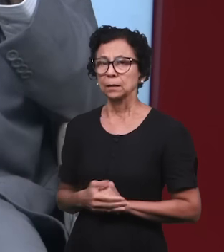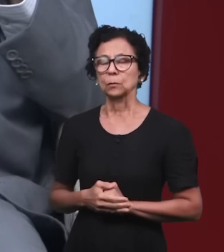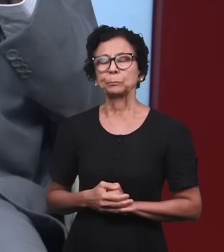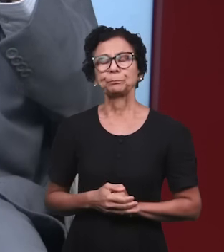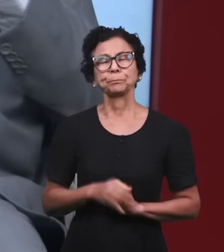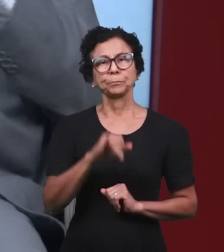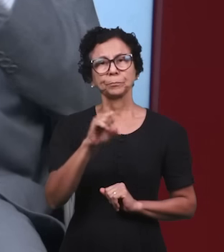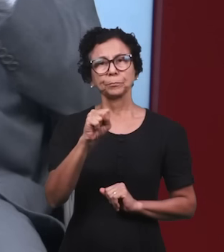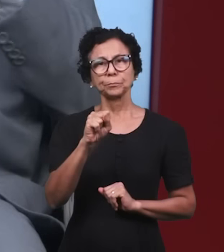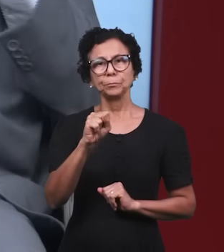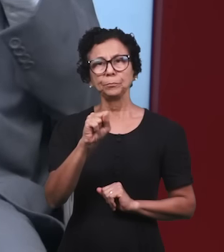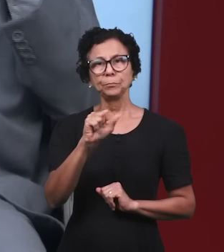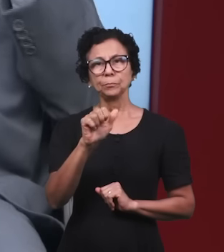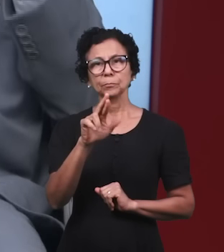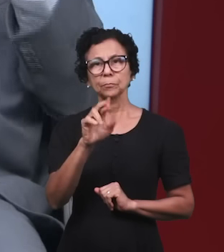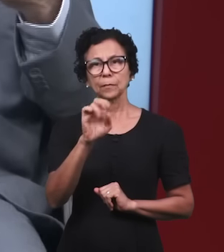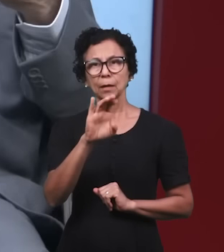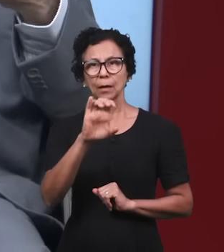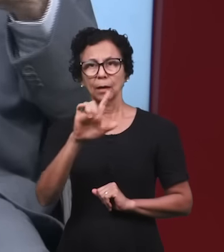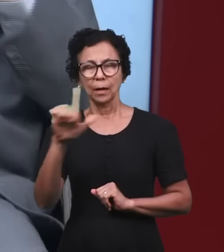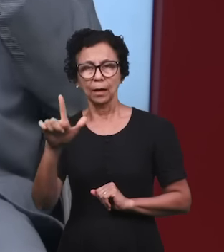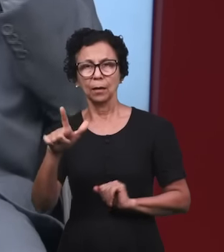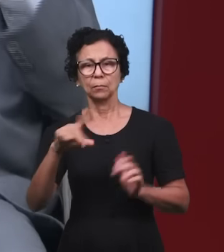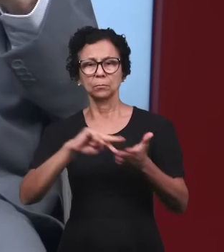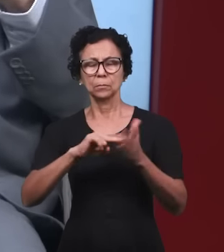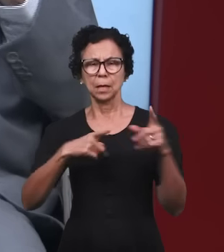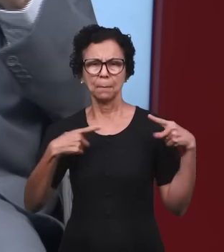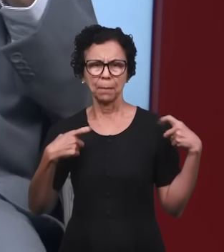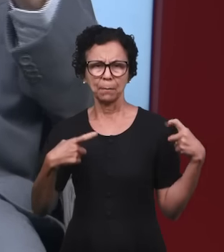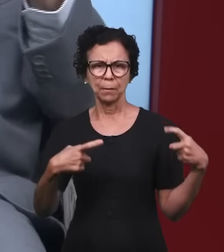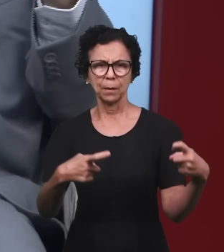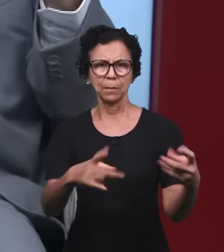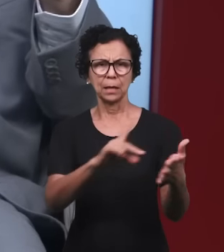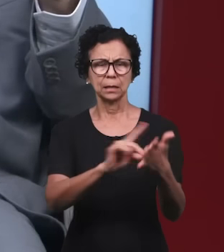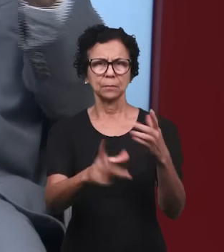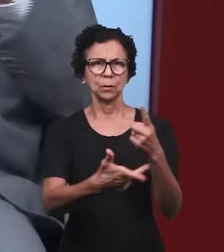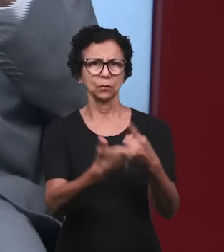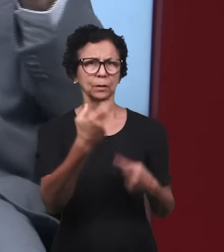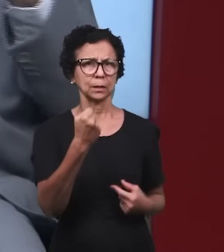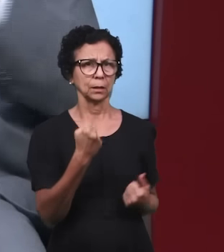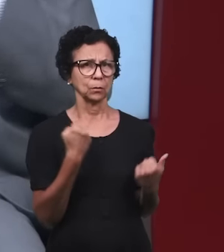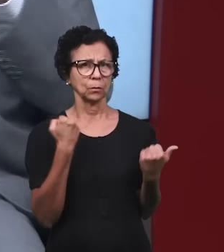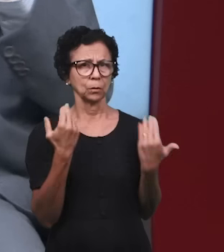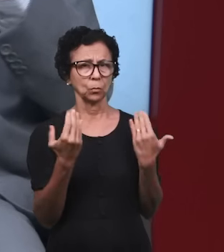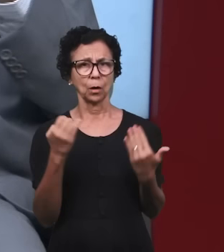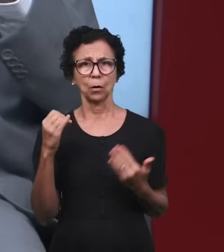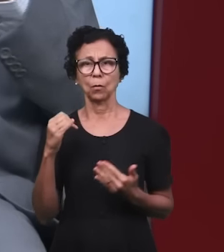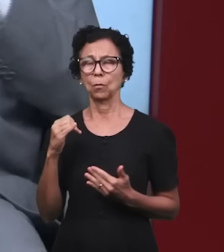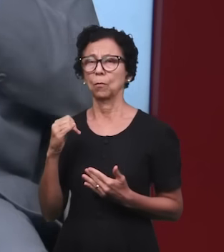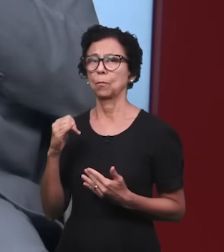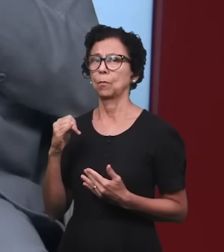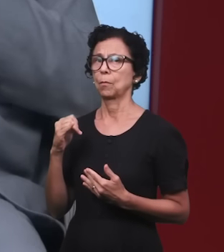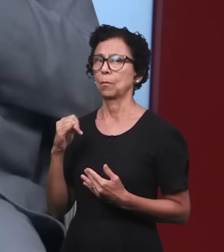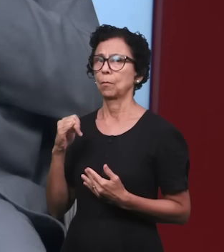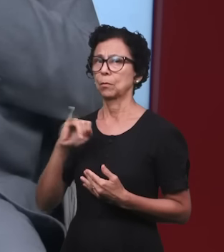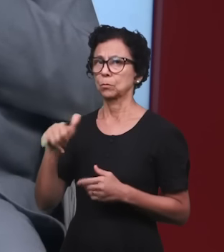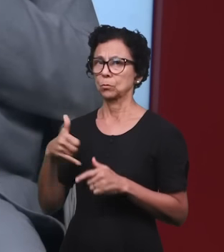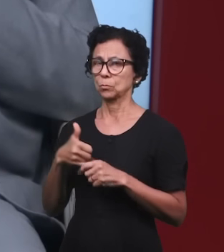Israel, vencedor de batalhas contra seus inimigos, tal como foi Josué e o rei Davi, que é um tipo